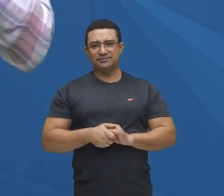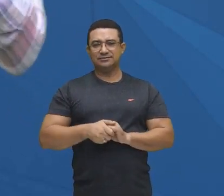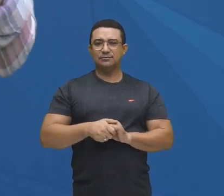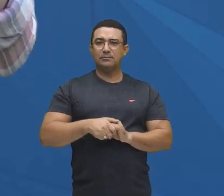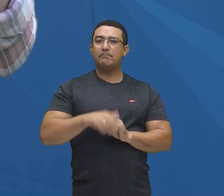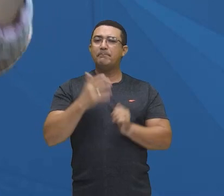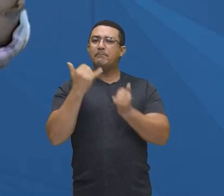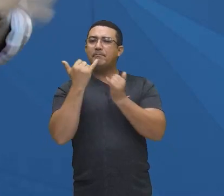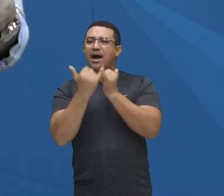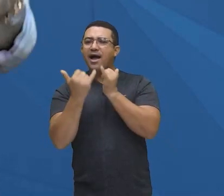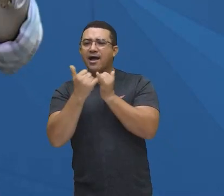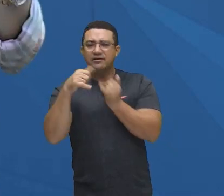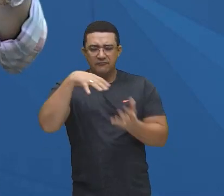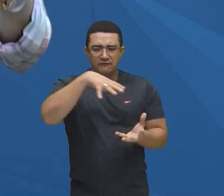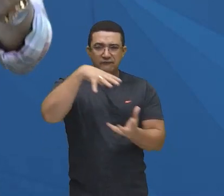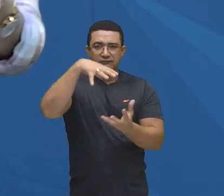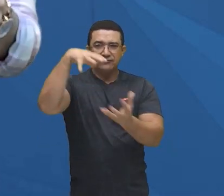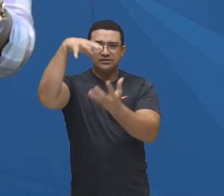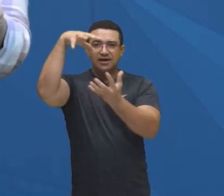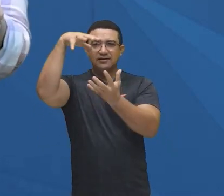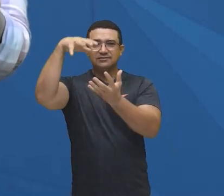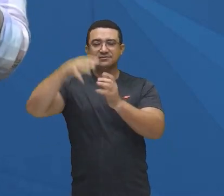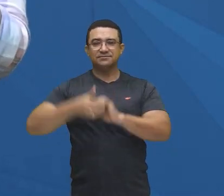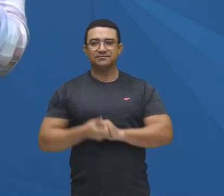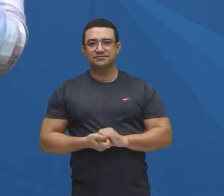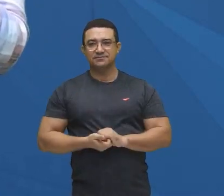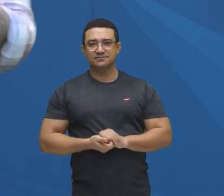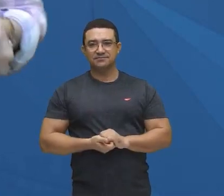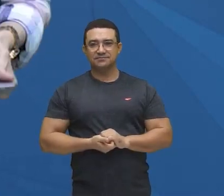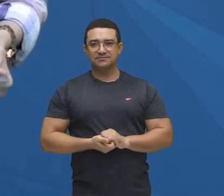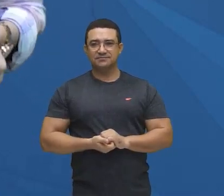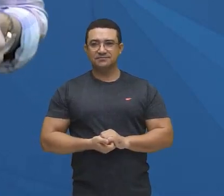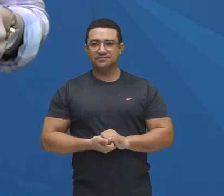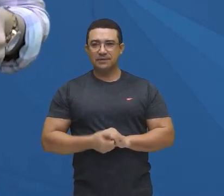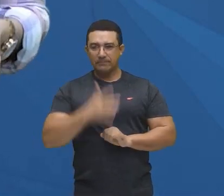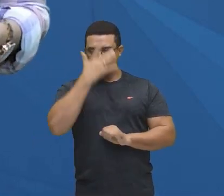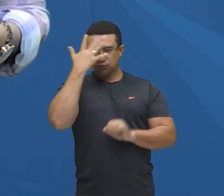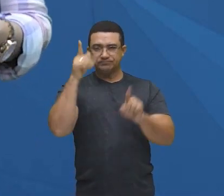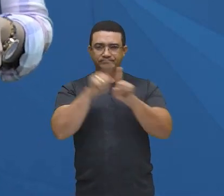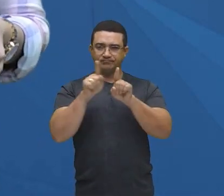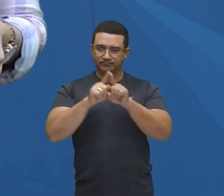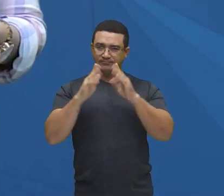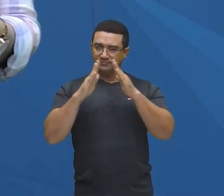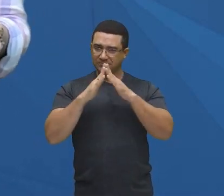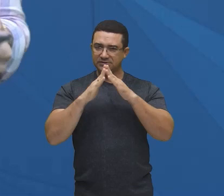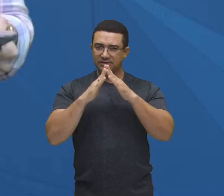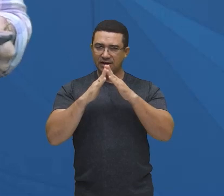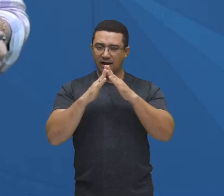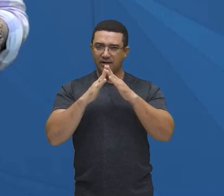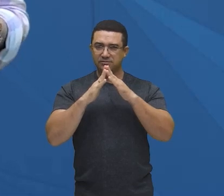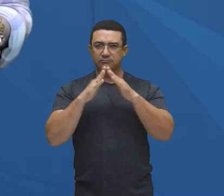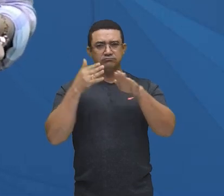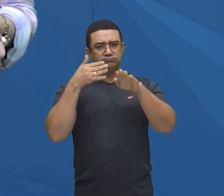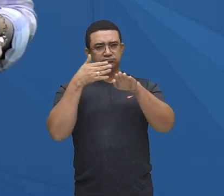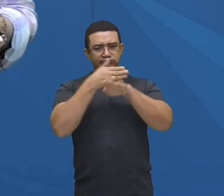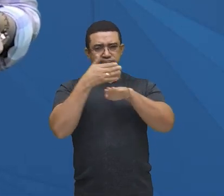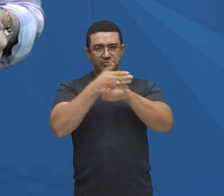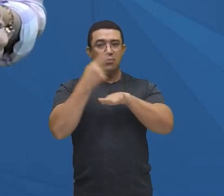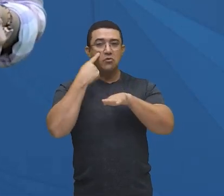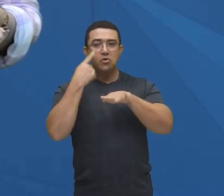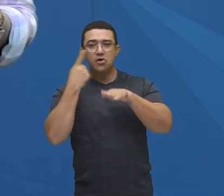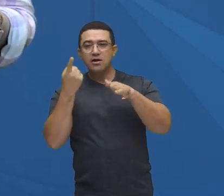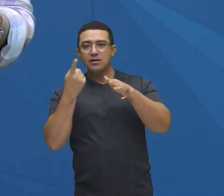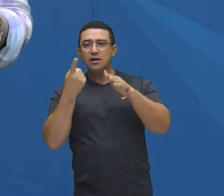não, já dando uma dica aí, né? E quem está participando em casa, né? Pode, em casa, assistindo pela